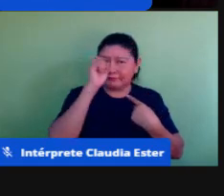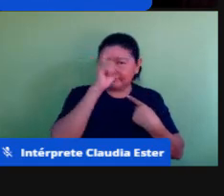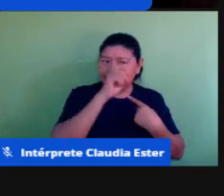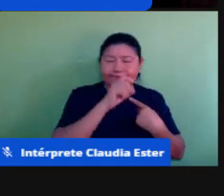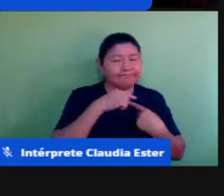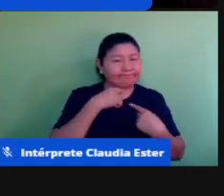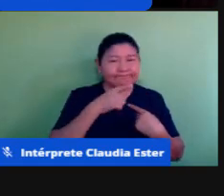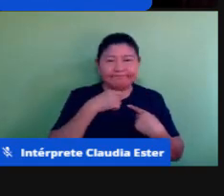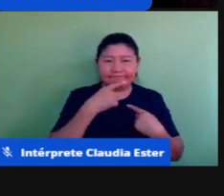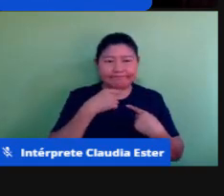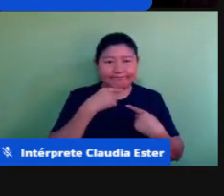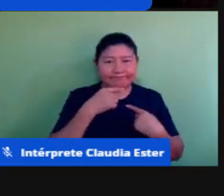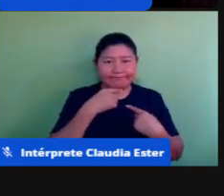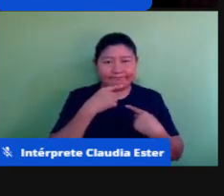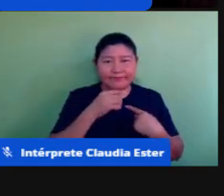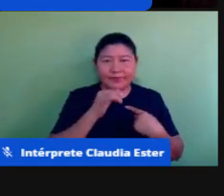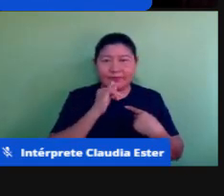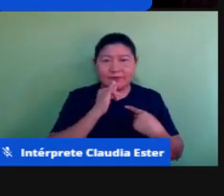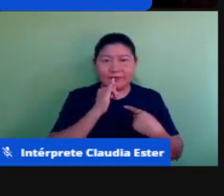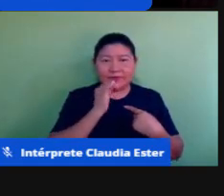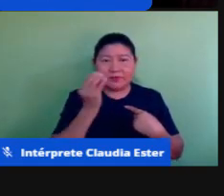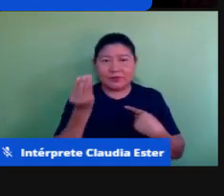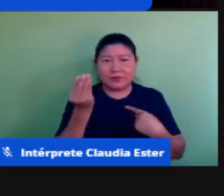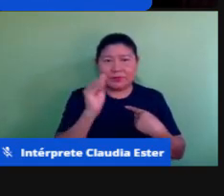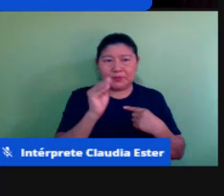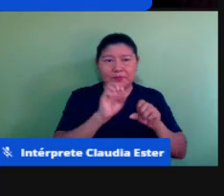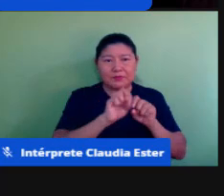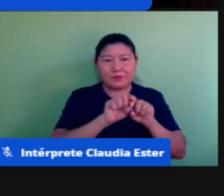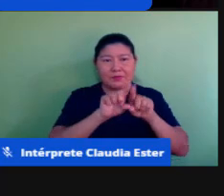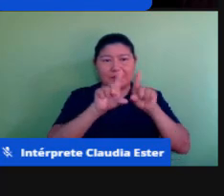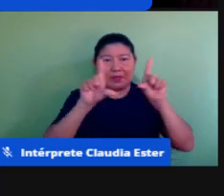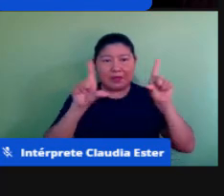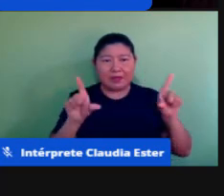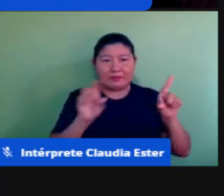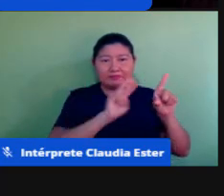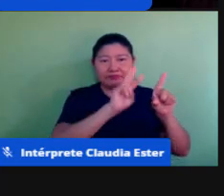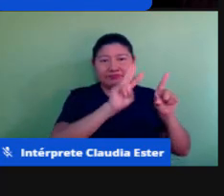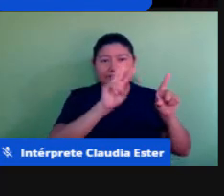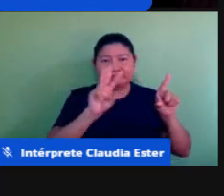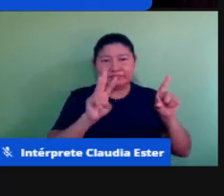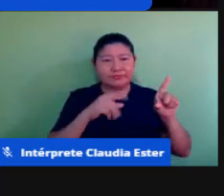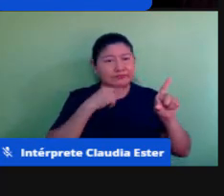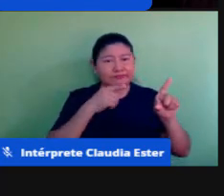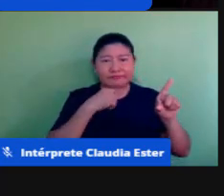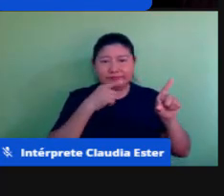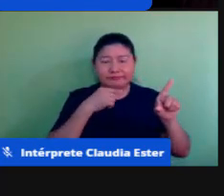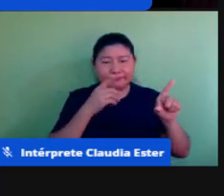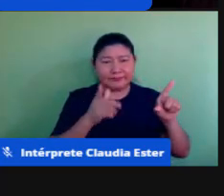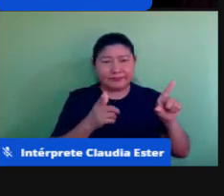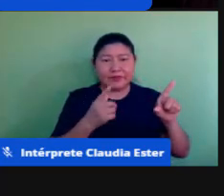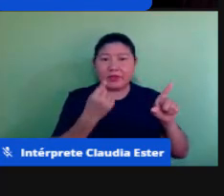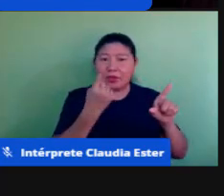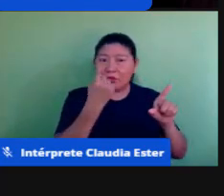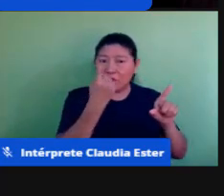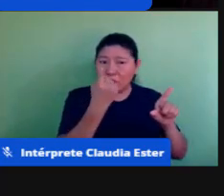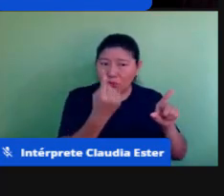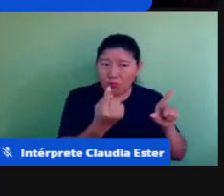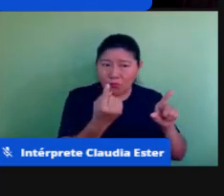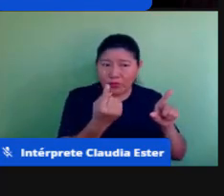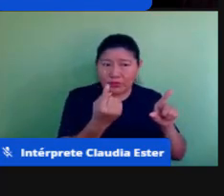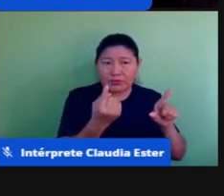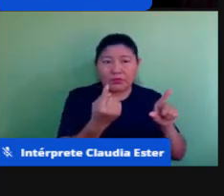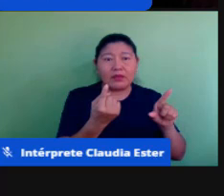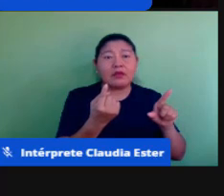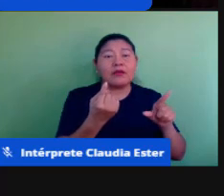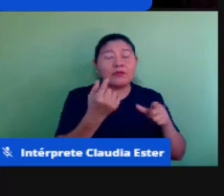complicado mais de uma aba para poder trabalhar com o 2º aninho. Então, acho legal uma só. Você coloca, você vai dando as